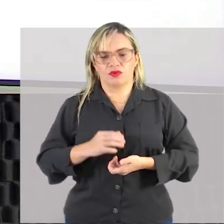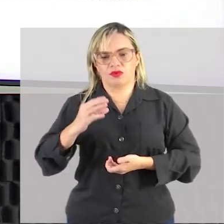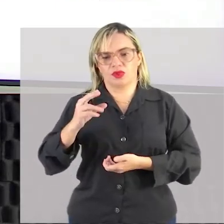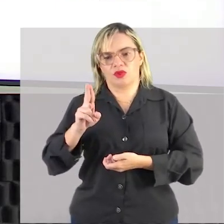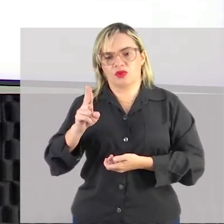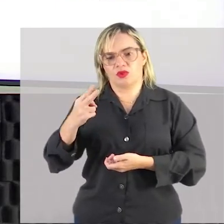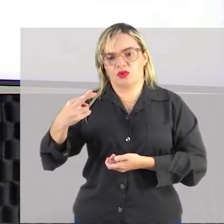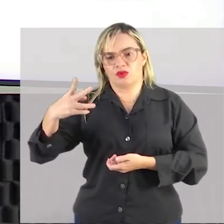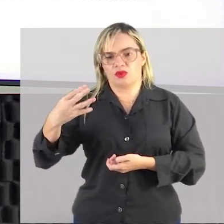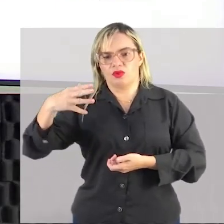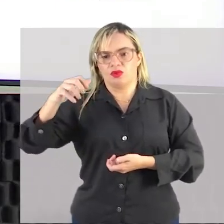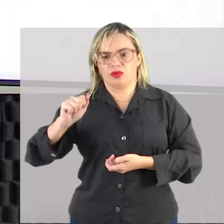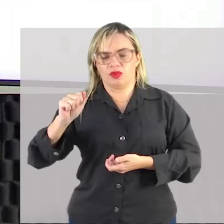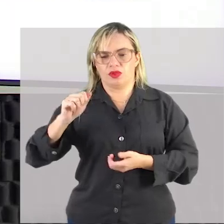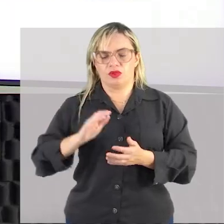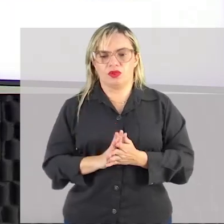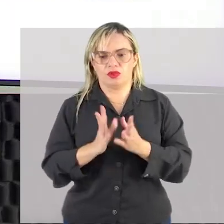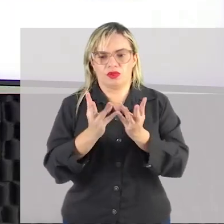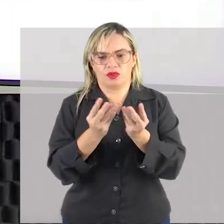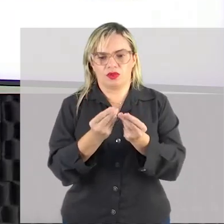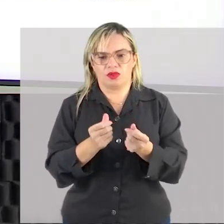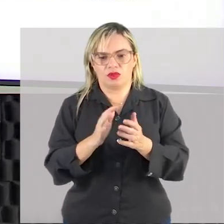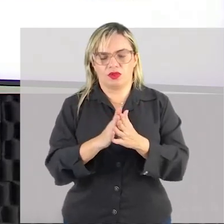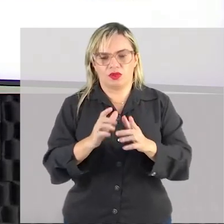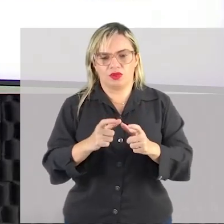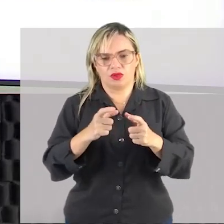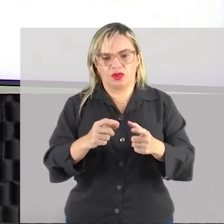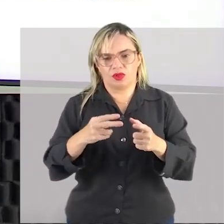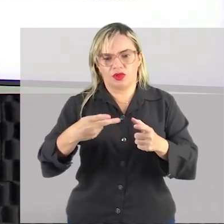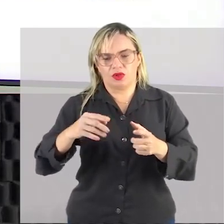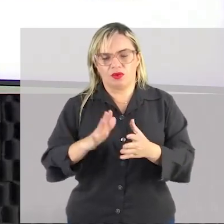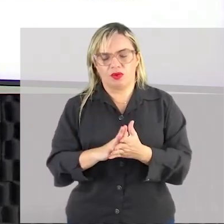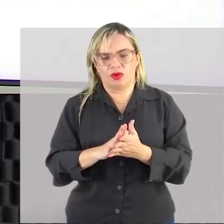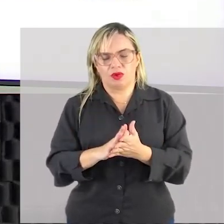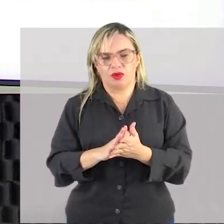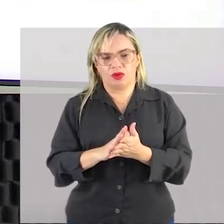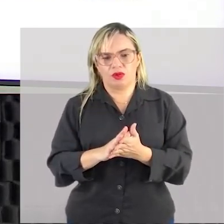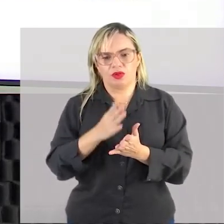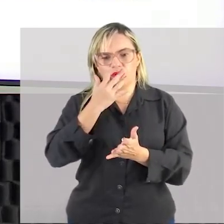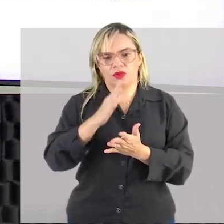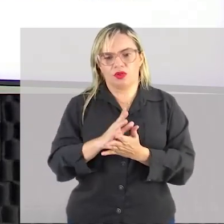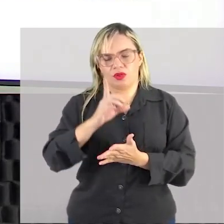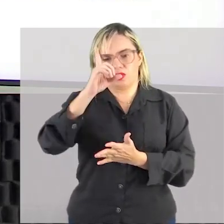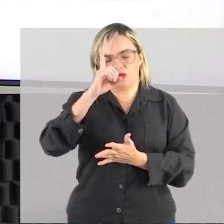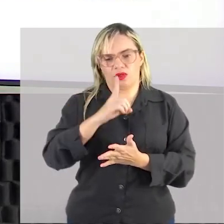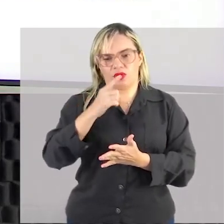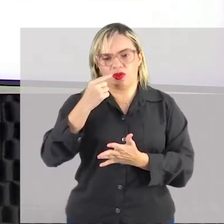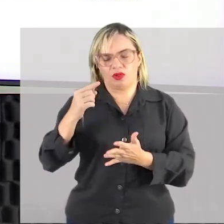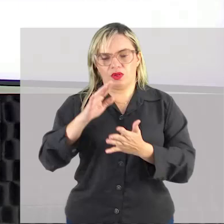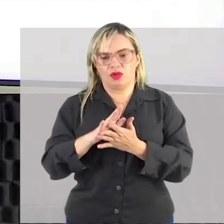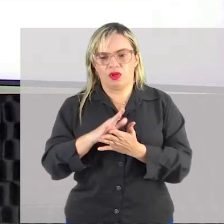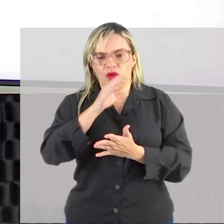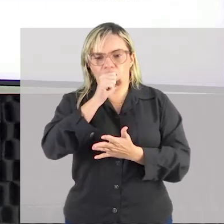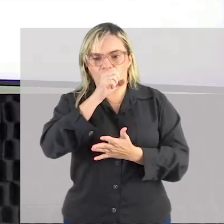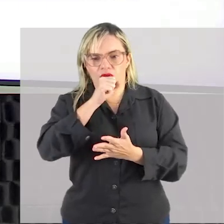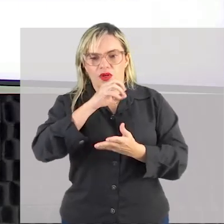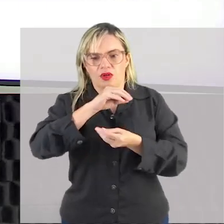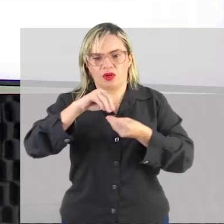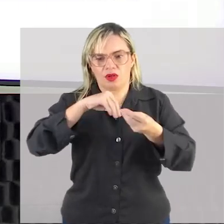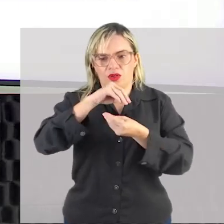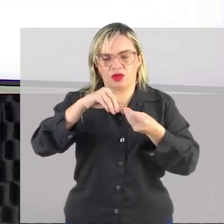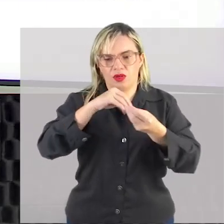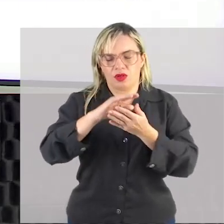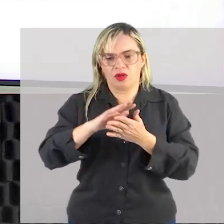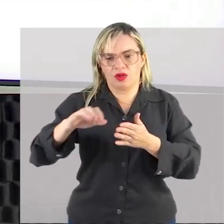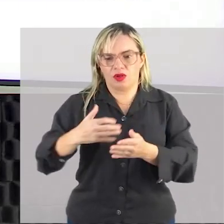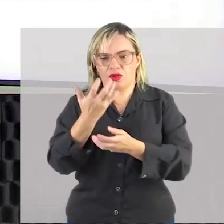A curcumina, substância encontrada no pó amarelo alaranjado, extraído da raiz da curcumã